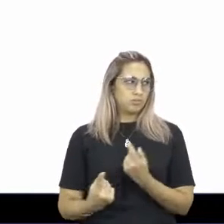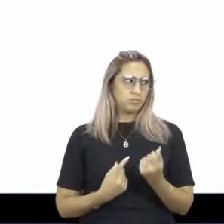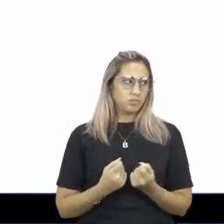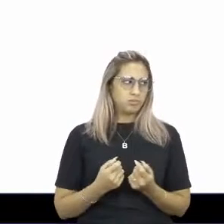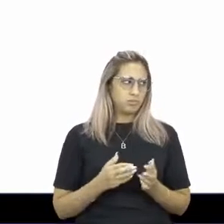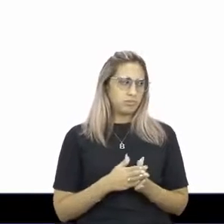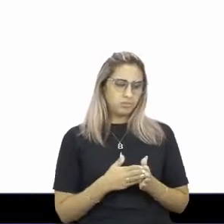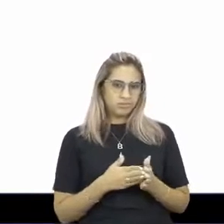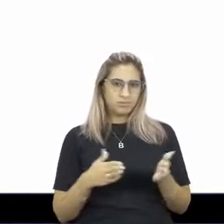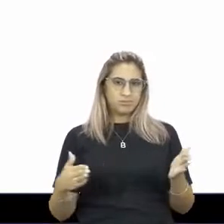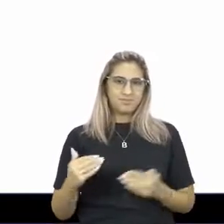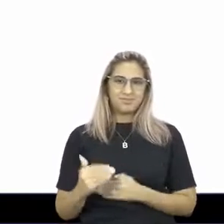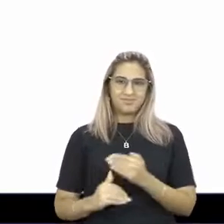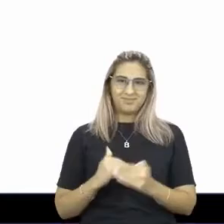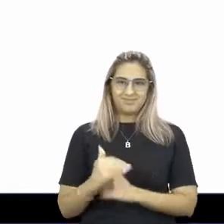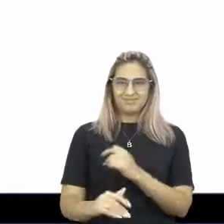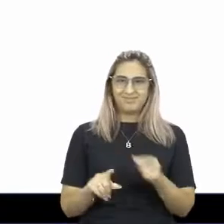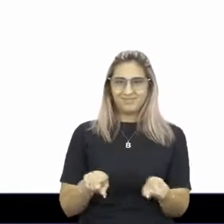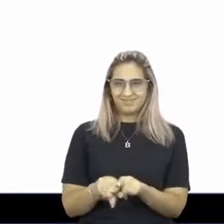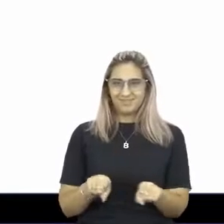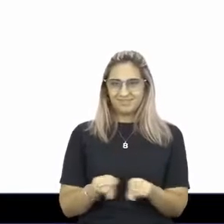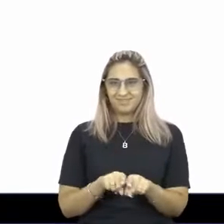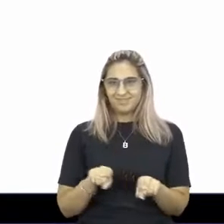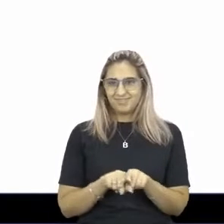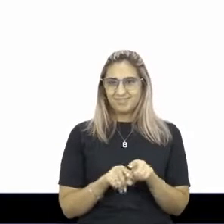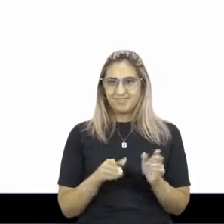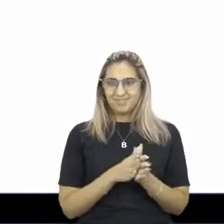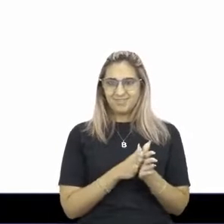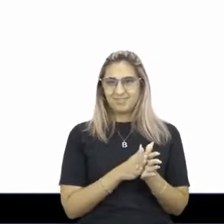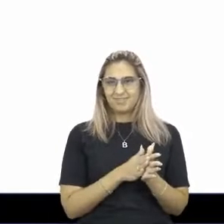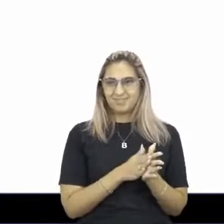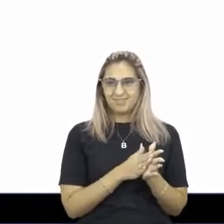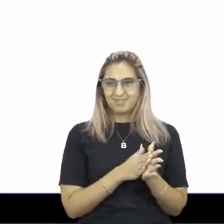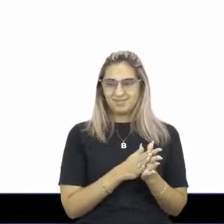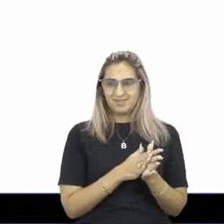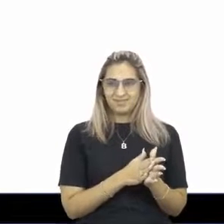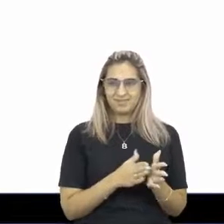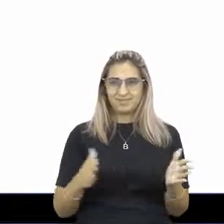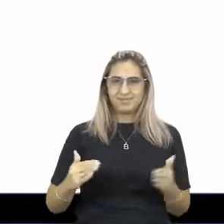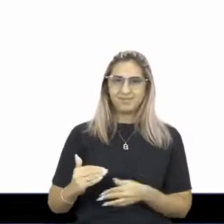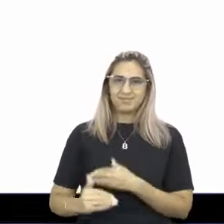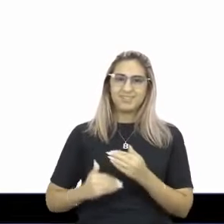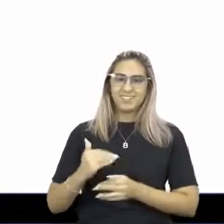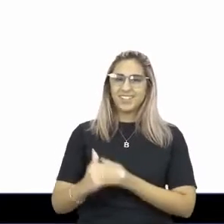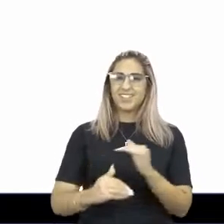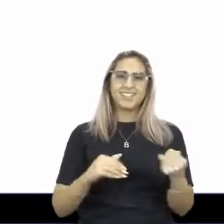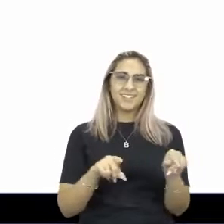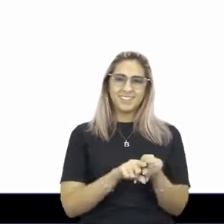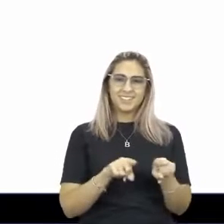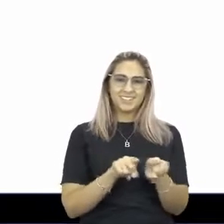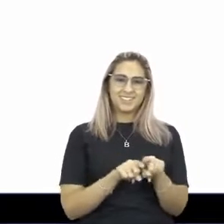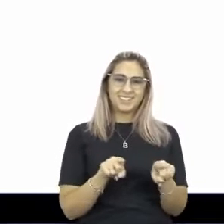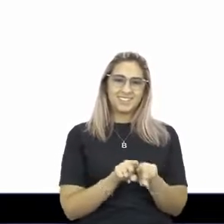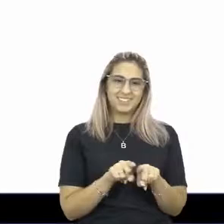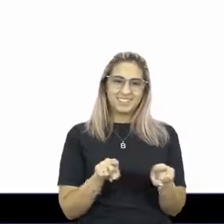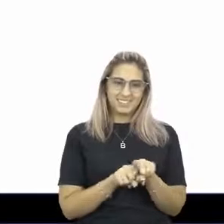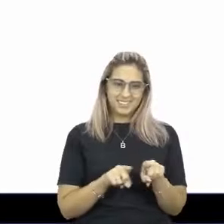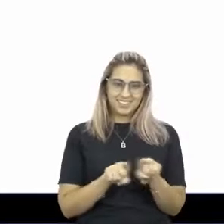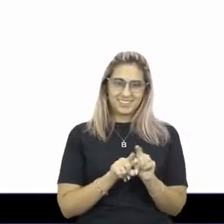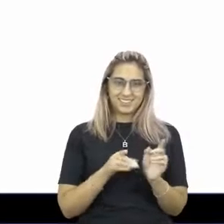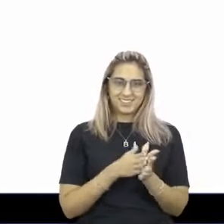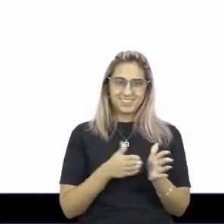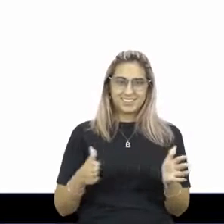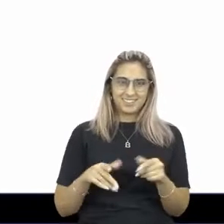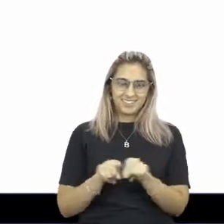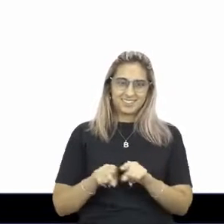tá? Então, é muito simples estar fazendo essa inscrição aqui no processo, do processo para atribuição dos